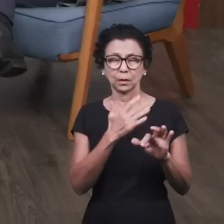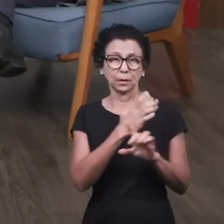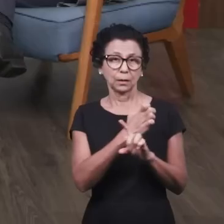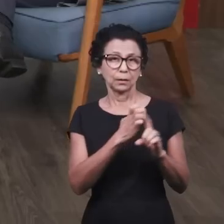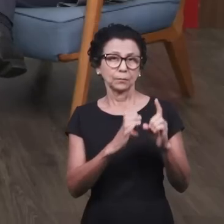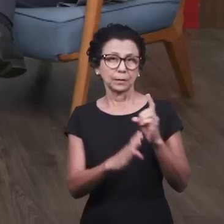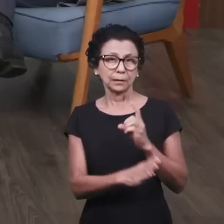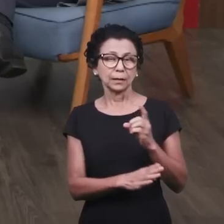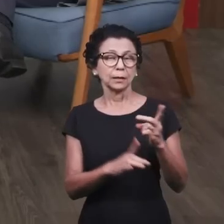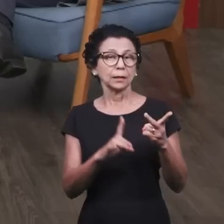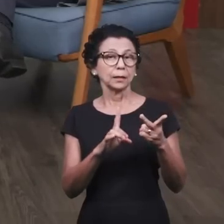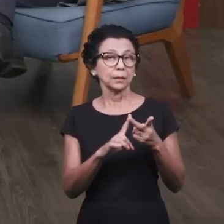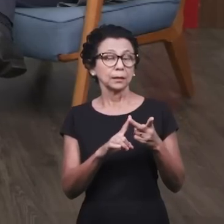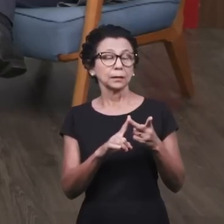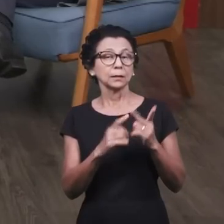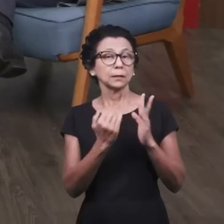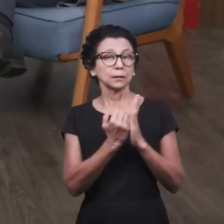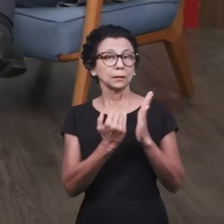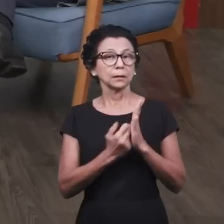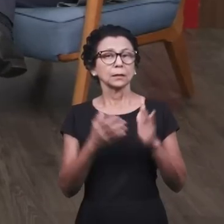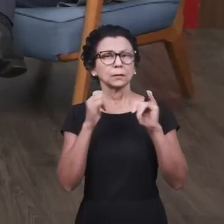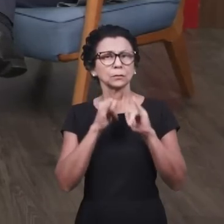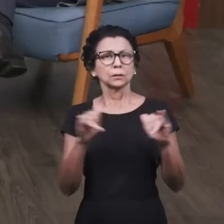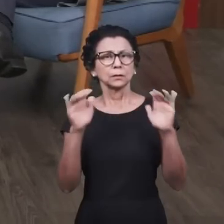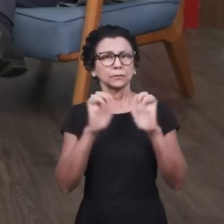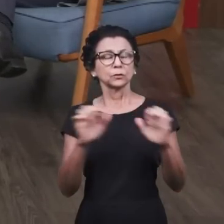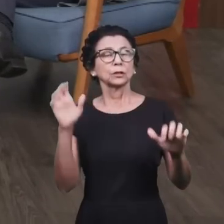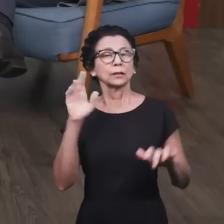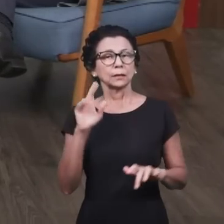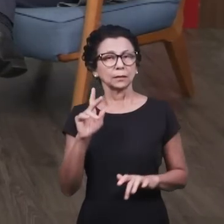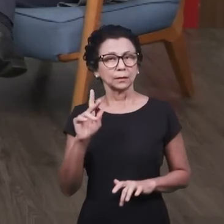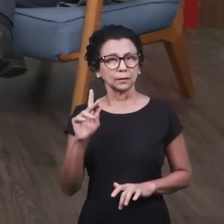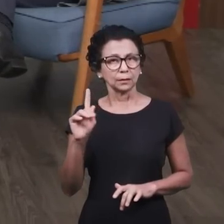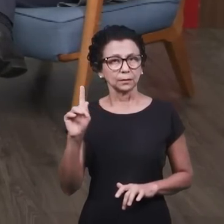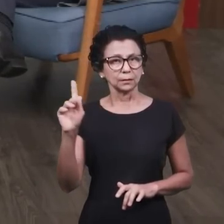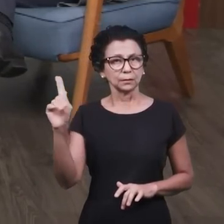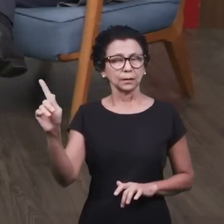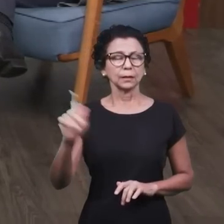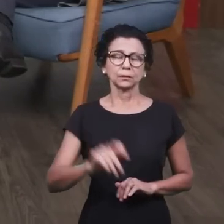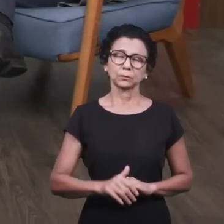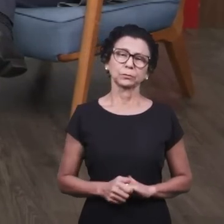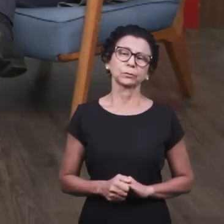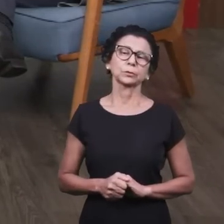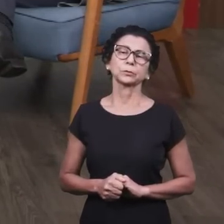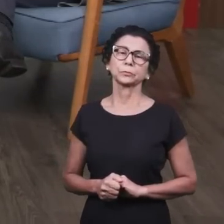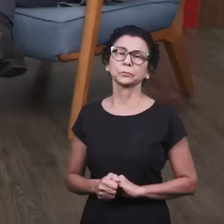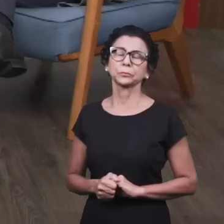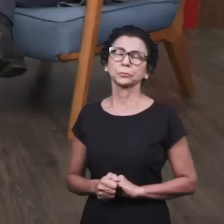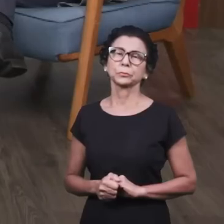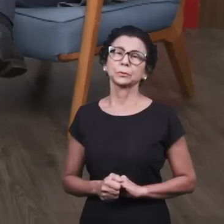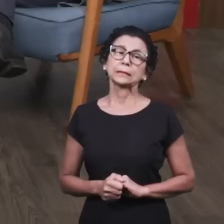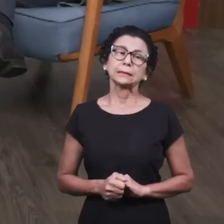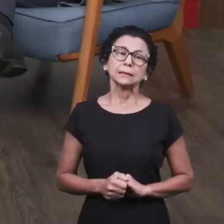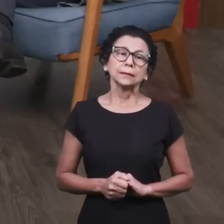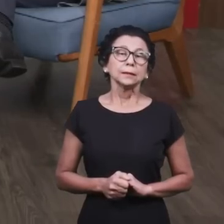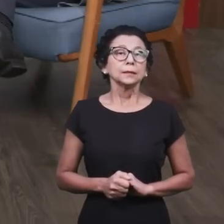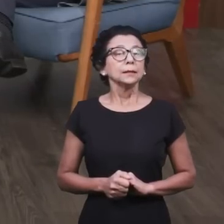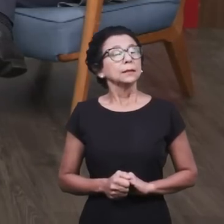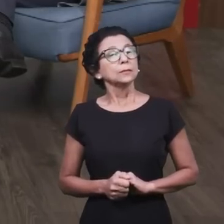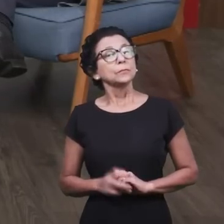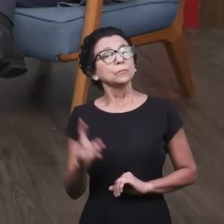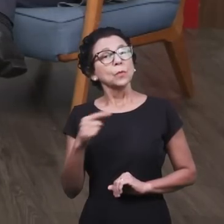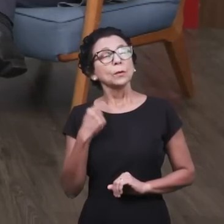e o programa Anunciando o Evangelho Eterno, tem acompanhado esse momento onde nós estamos